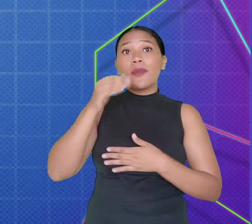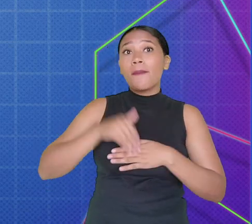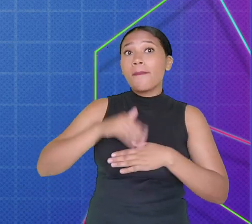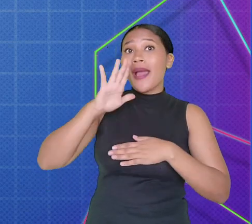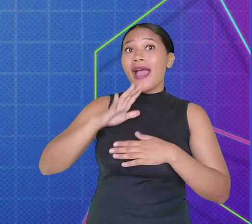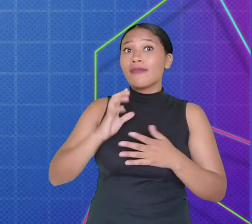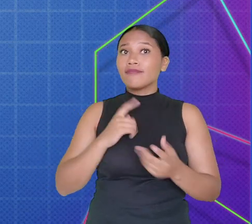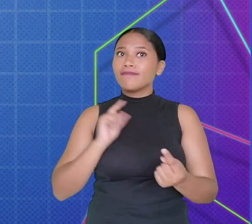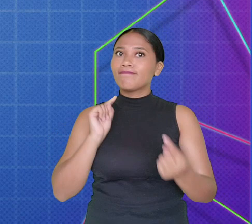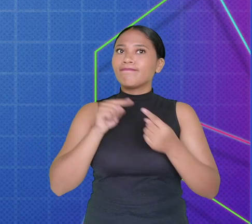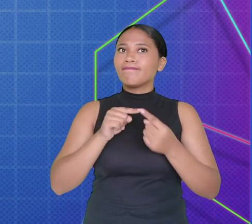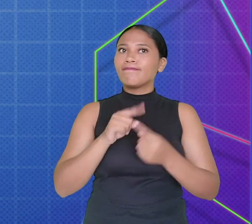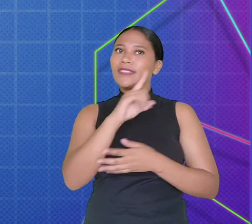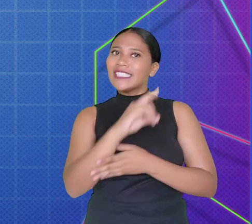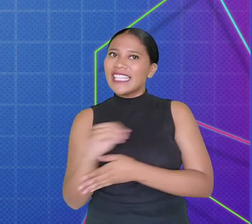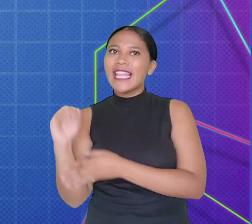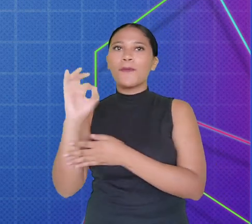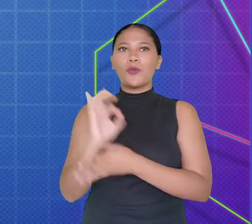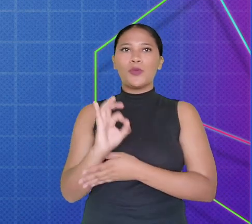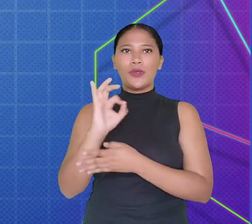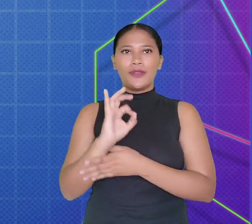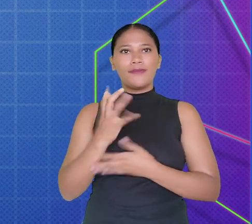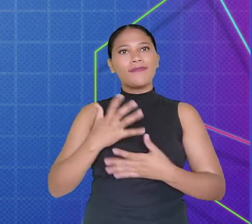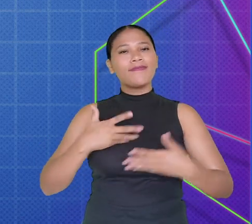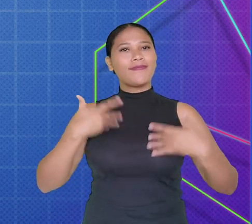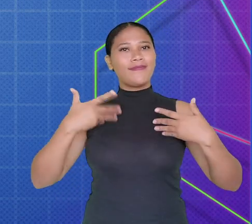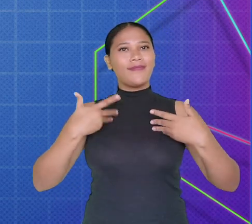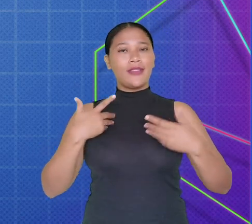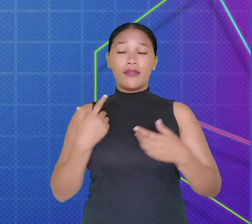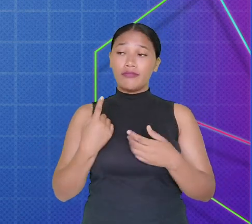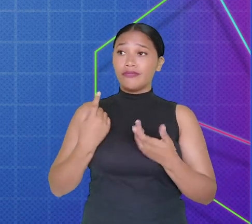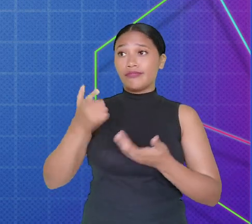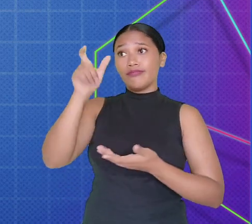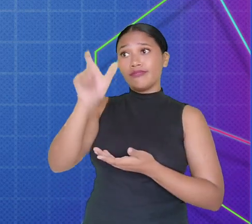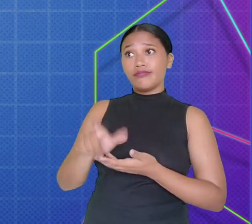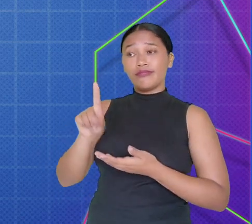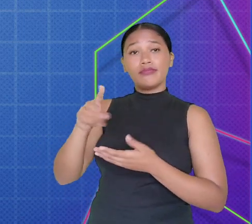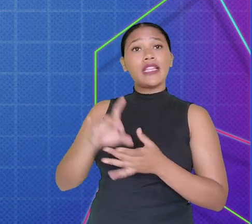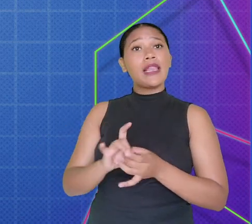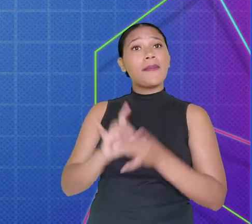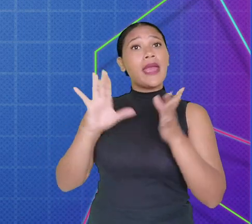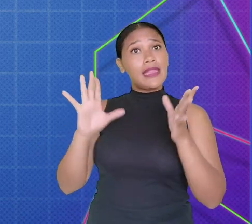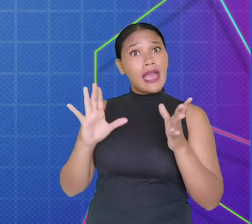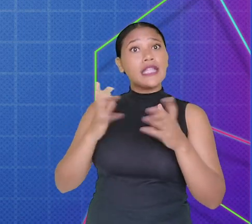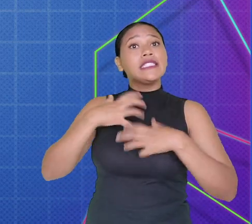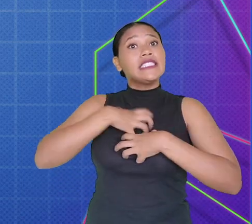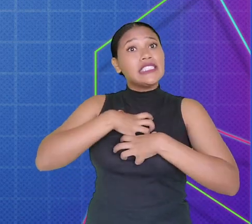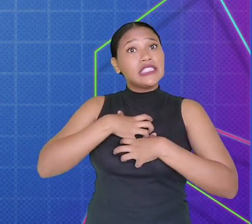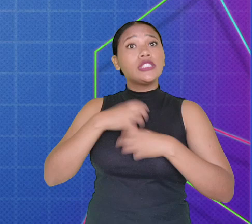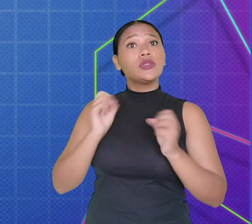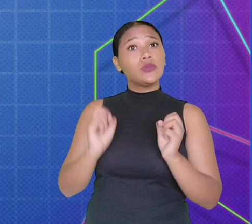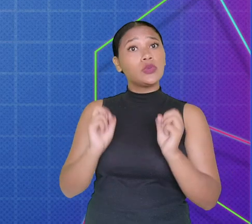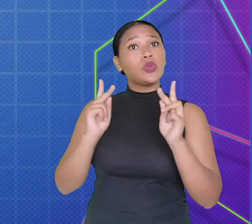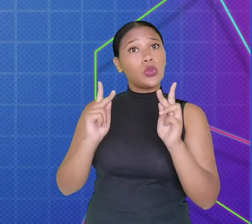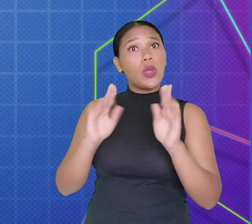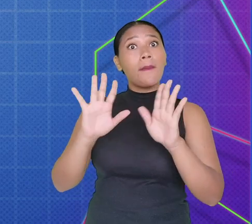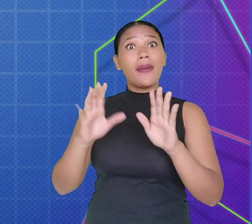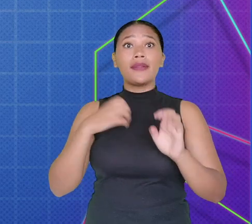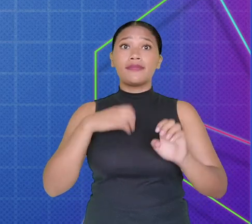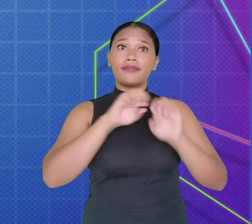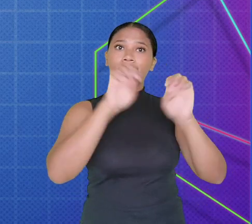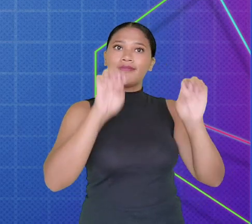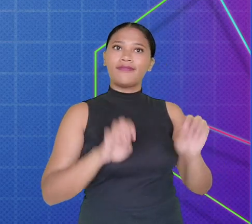para criar uma experiência de jogo mais completa e envolvente, permitindo assim que o jogador tenha uma sensação de liberdade e escolha dentro